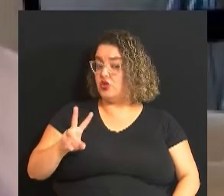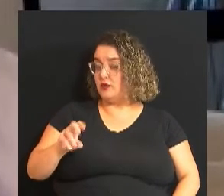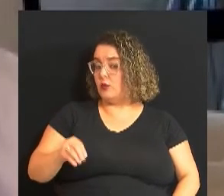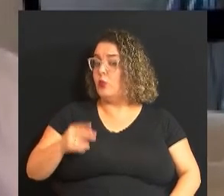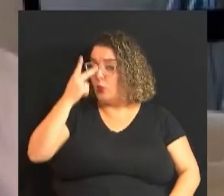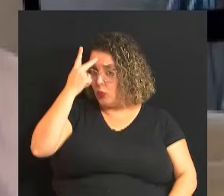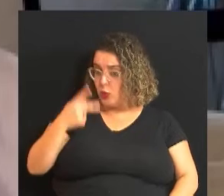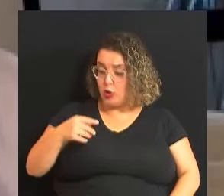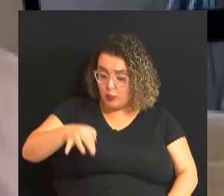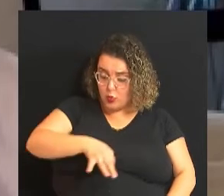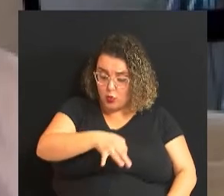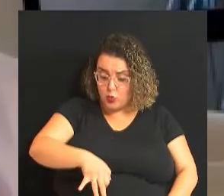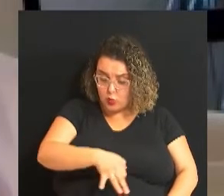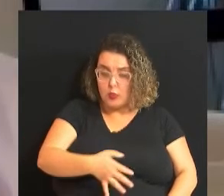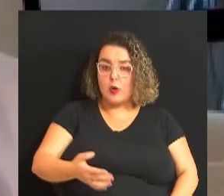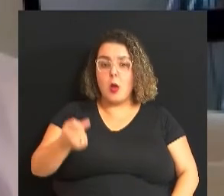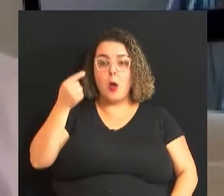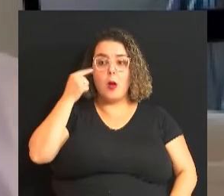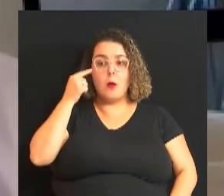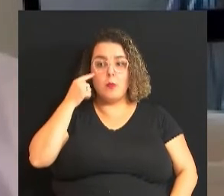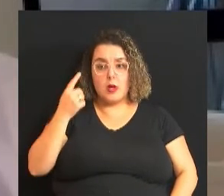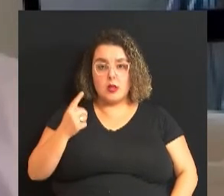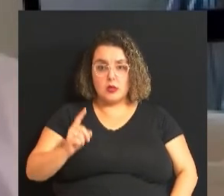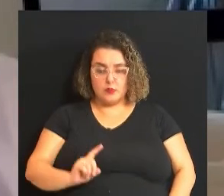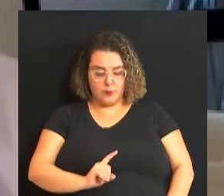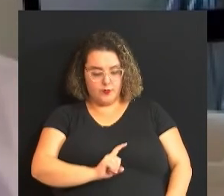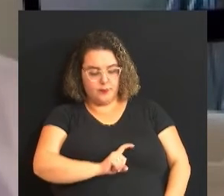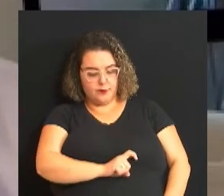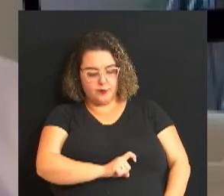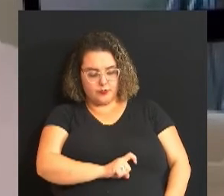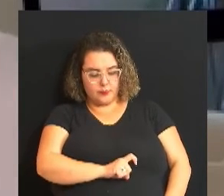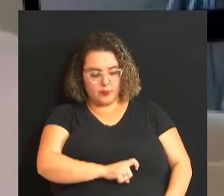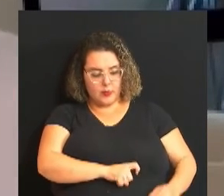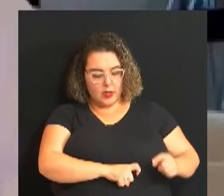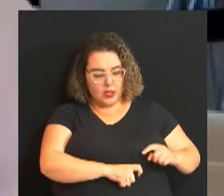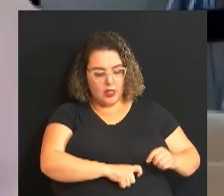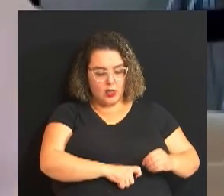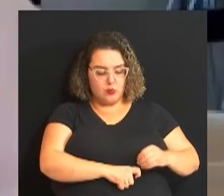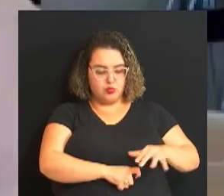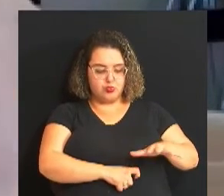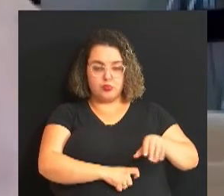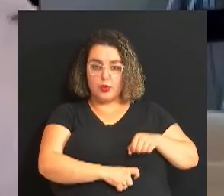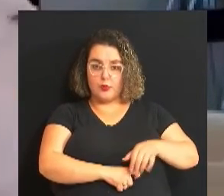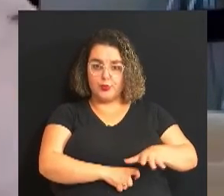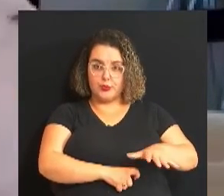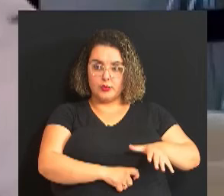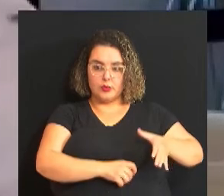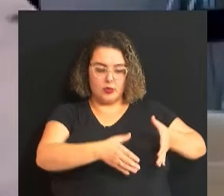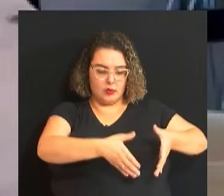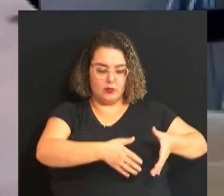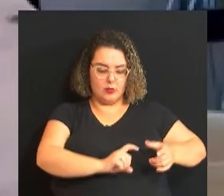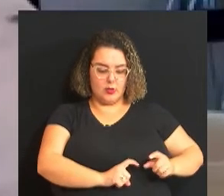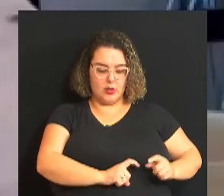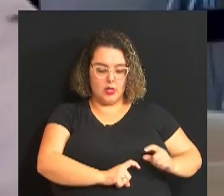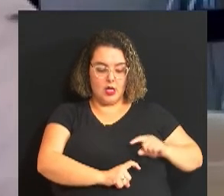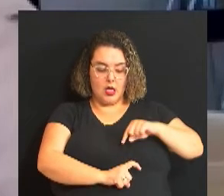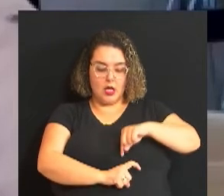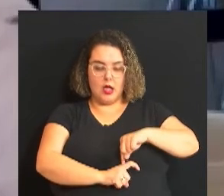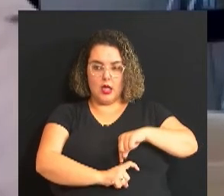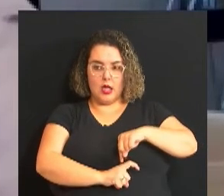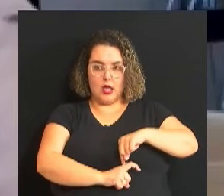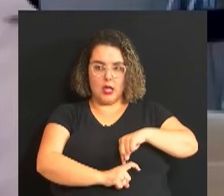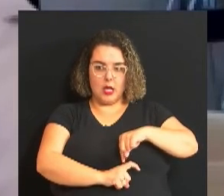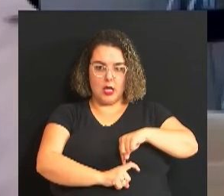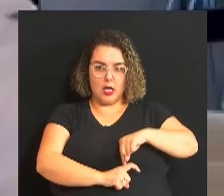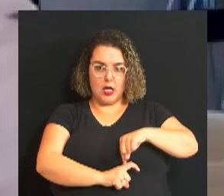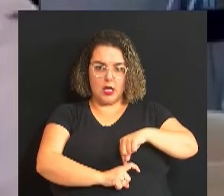Então, imagina aquela situação que eu te falei da ileostomia em alça, tá? A parte antes do estômago intestinal aqui, por onde